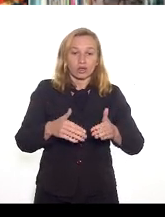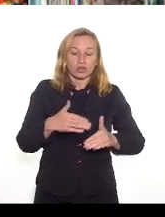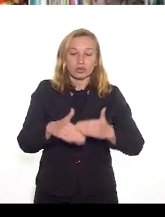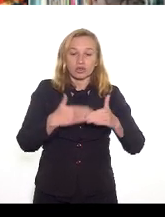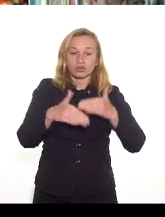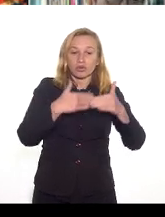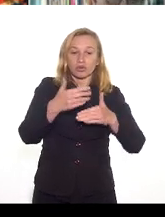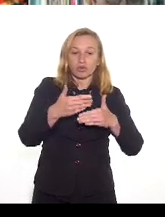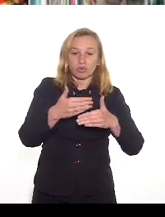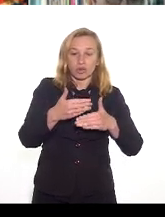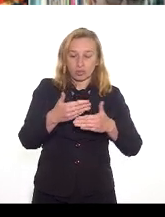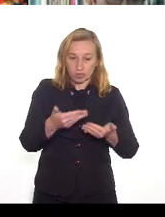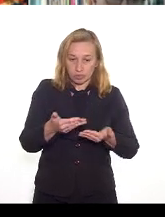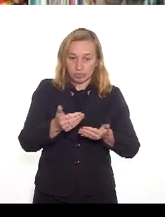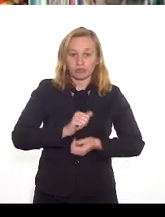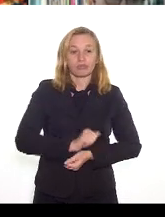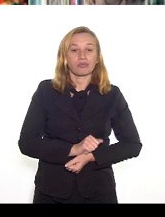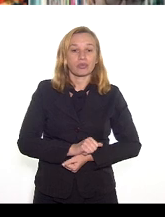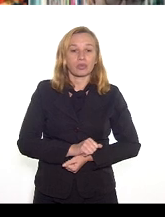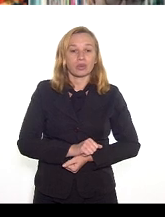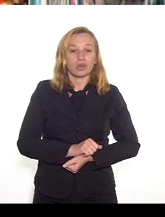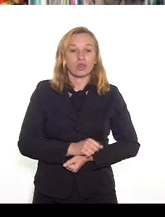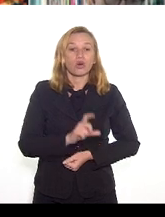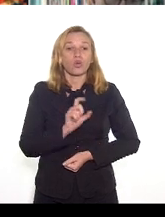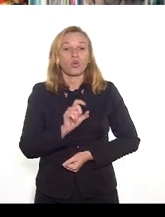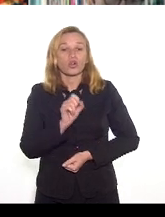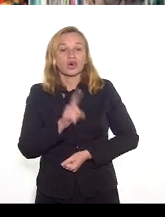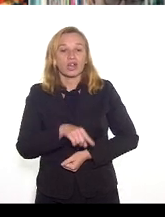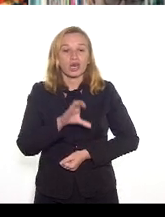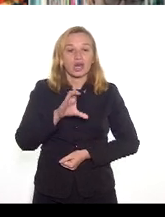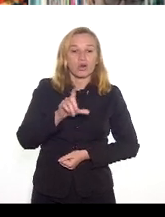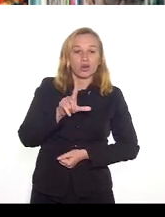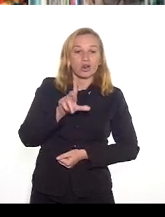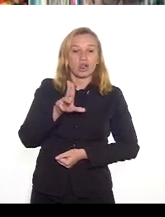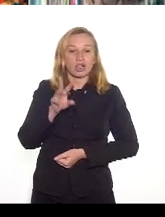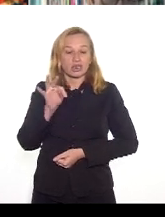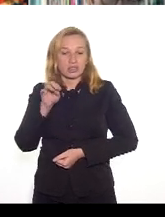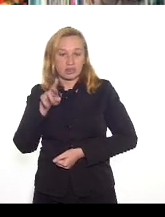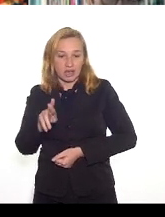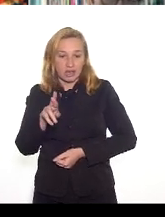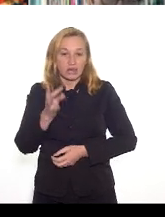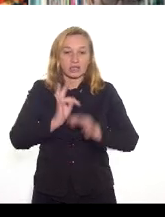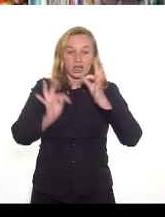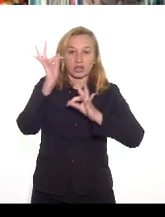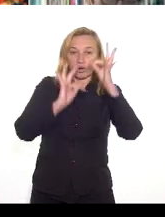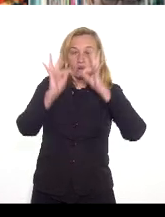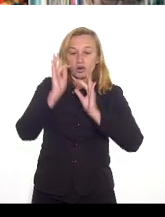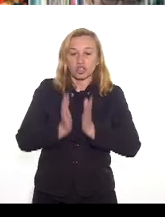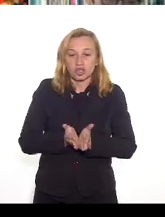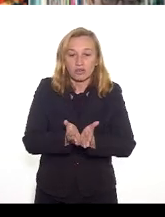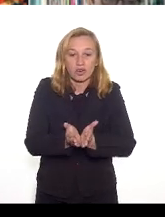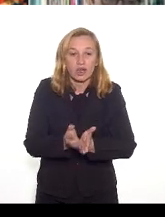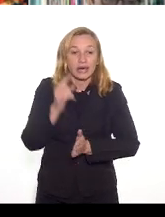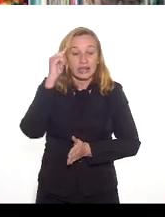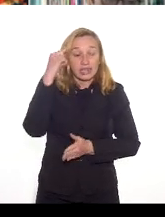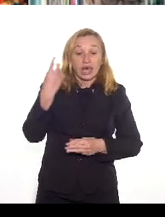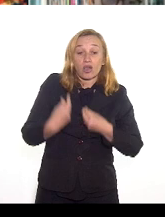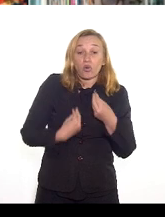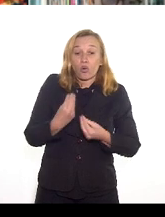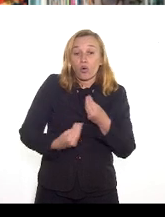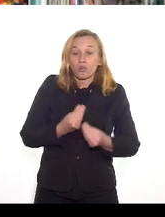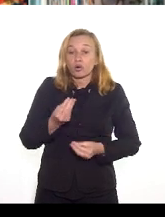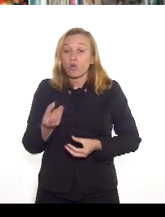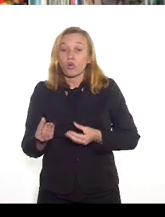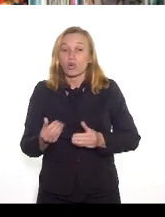por meio desse grande ativo. O que é o cluster tecnológico naval, de onde vem a sua ideia, como nós o formamos, como ele está